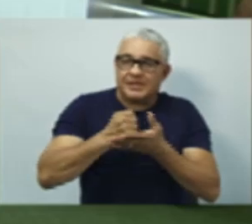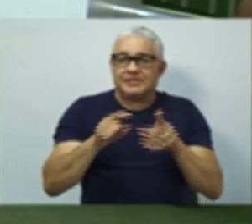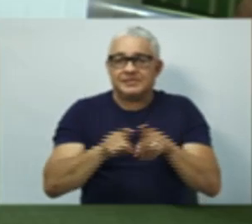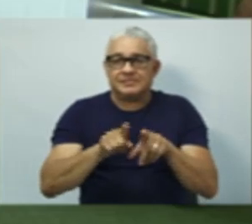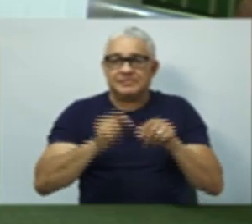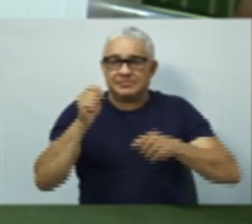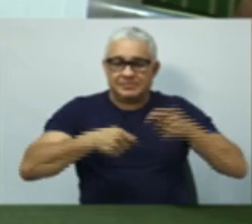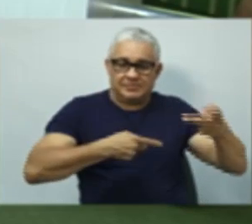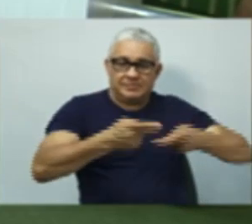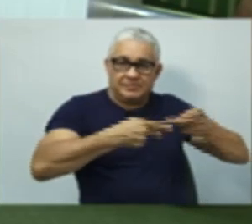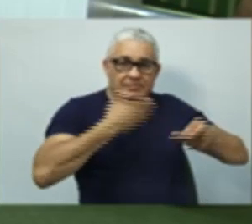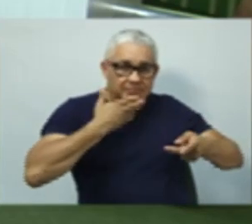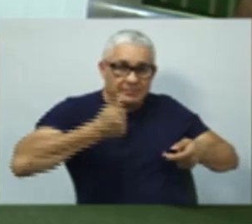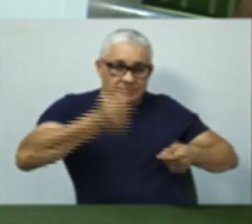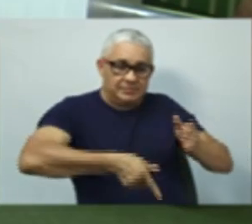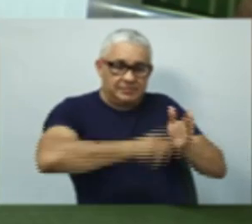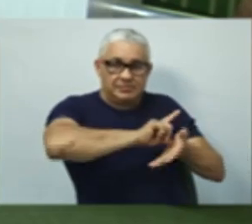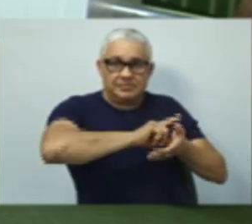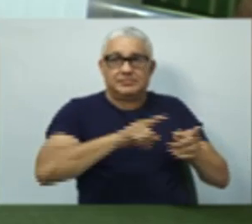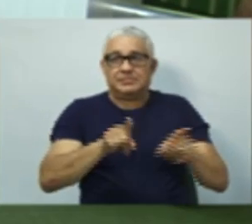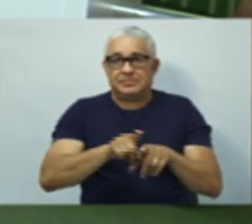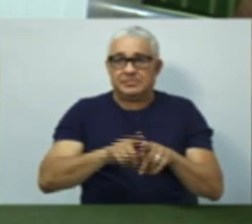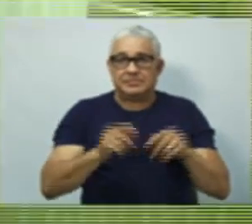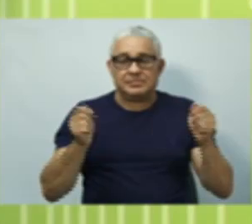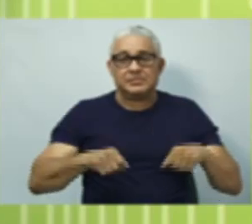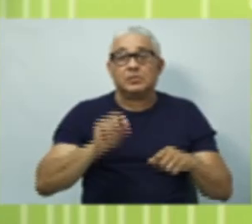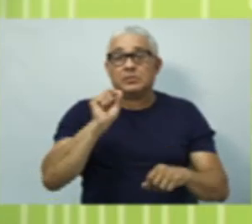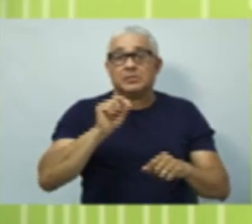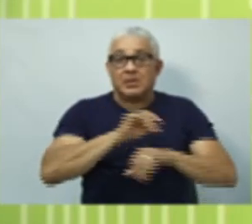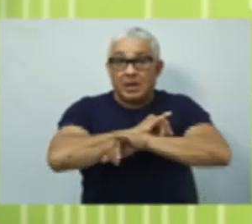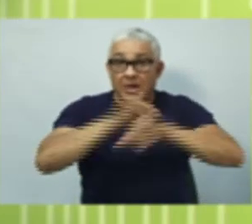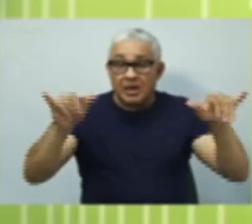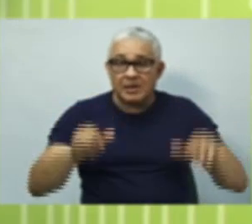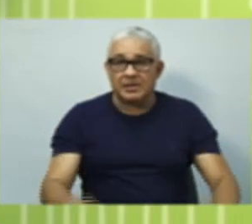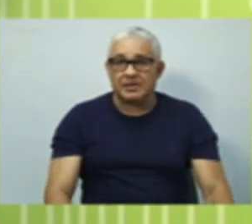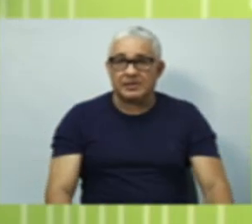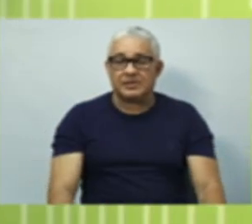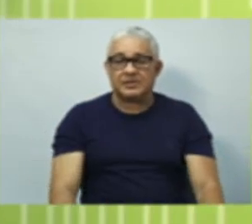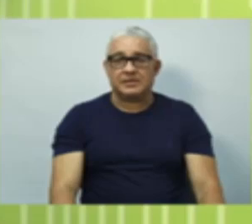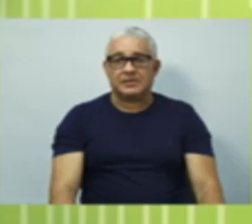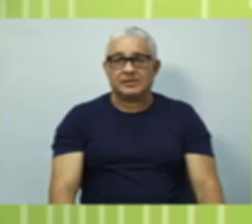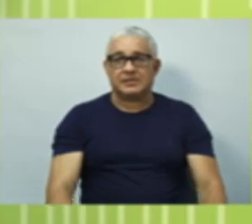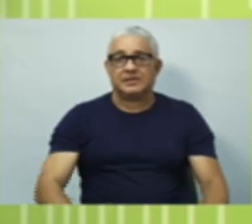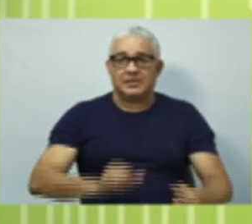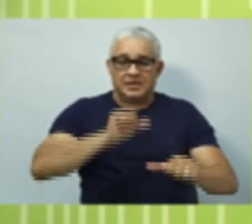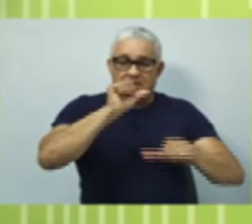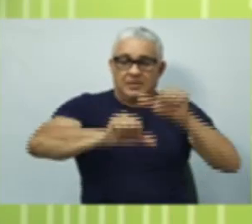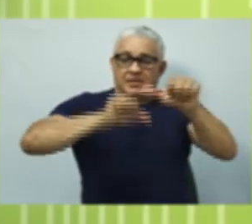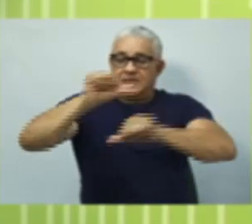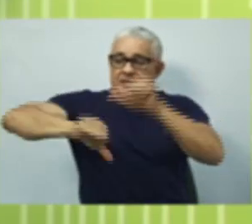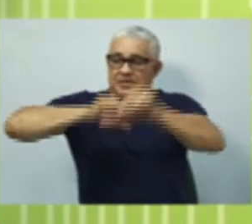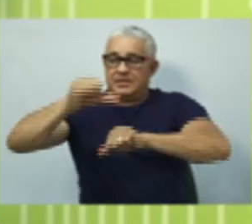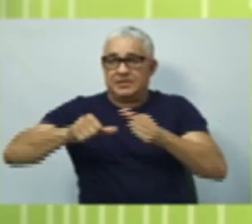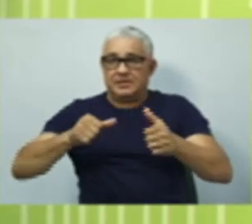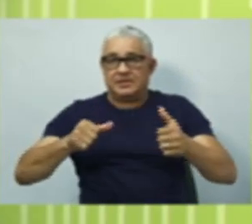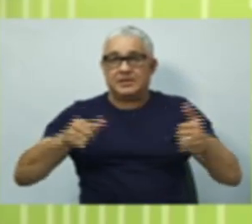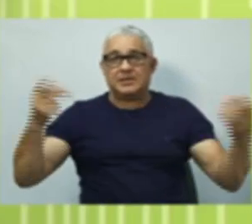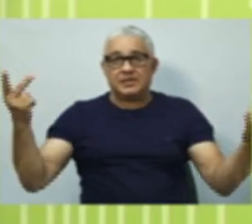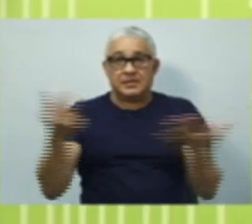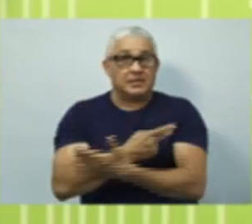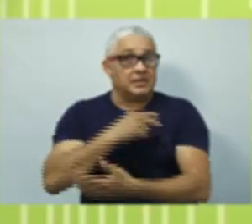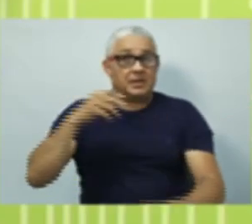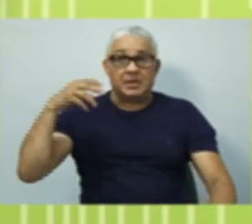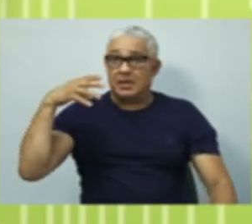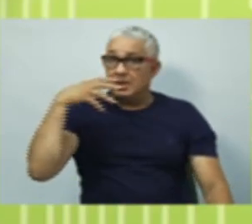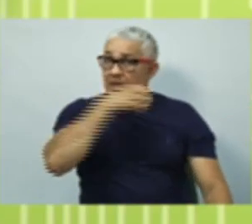se planejar melhor. E vale a pena ressaltar também, professora, que as mudanças hoje acontecem muito